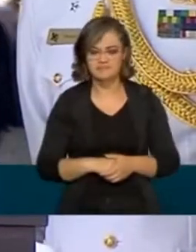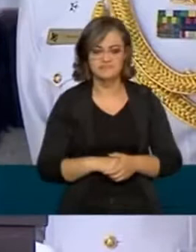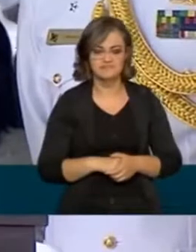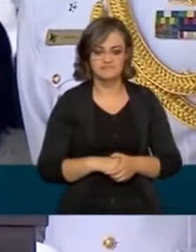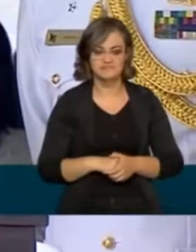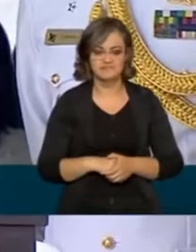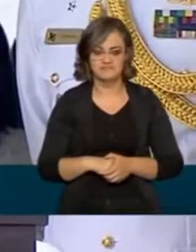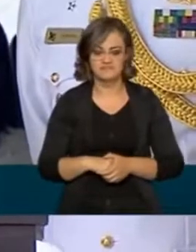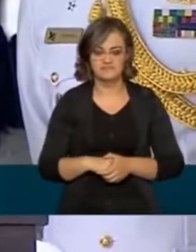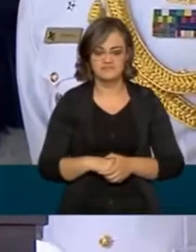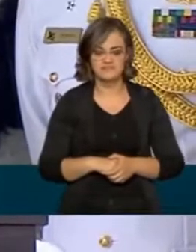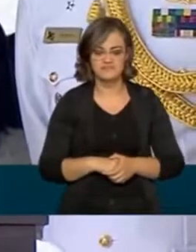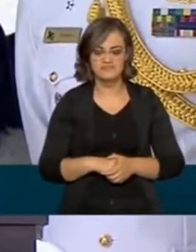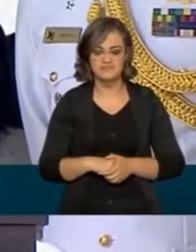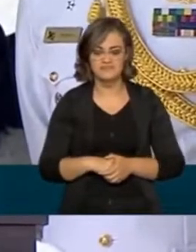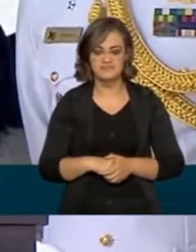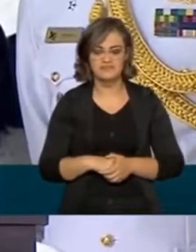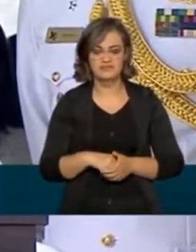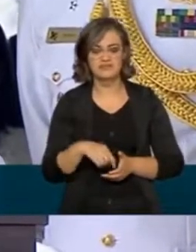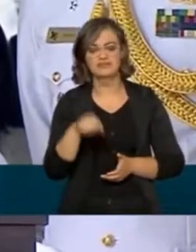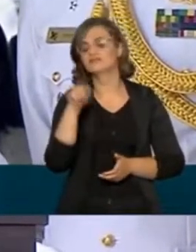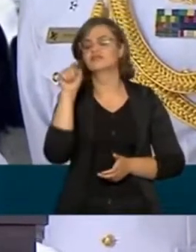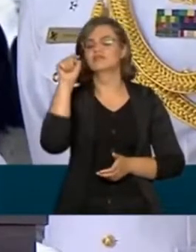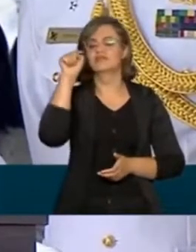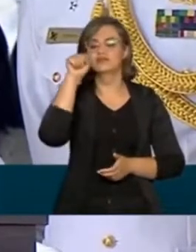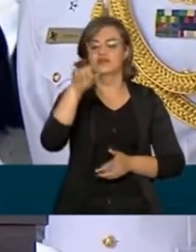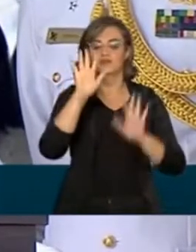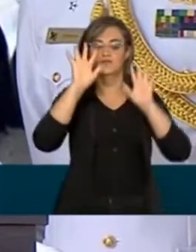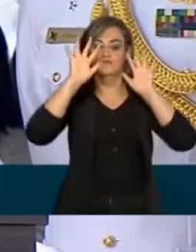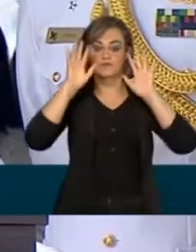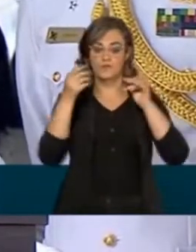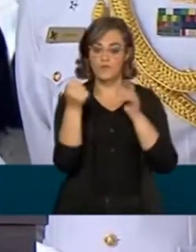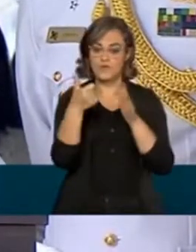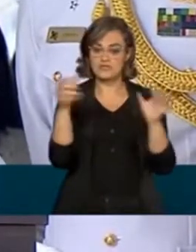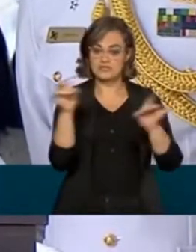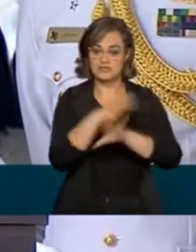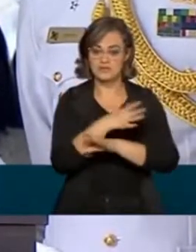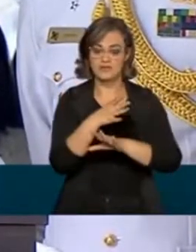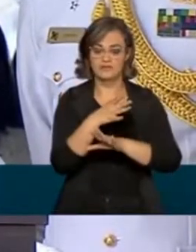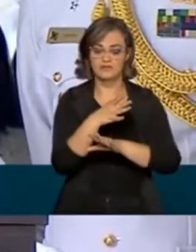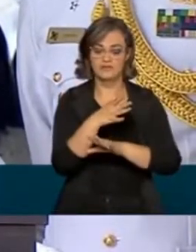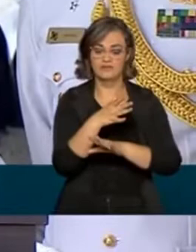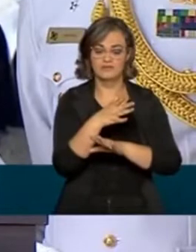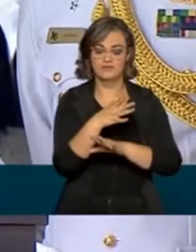Sinaleiro, içar a flâmula de fim de comissão.